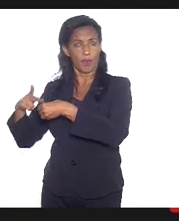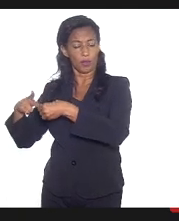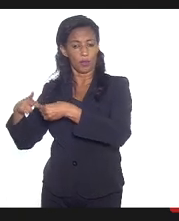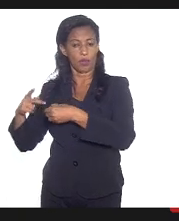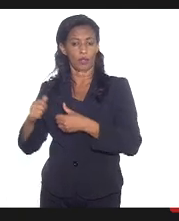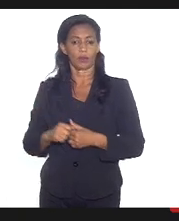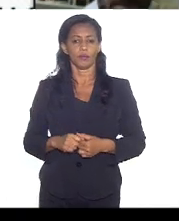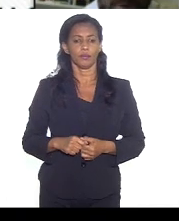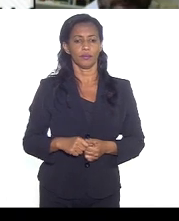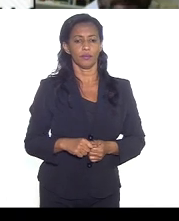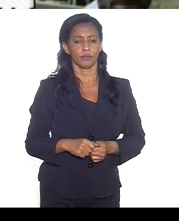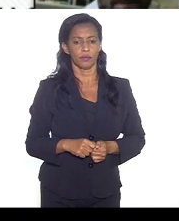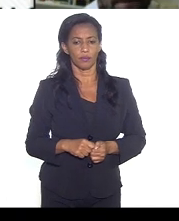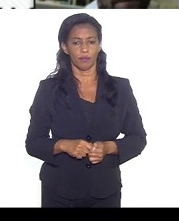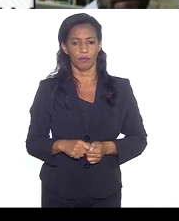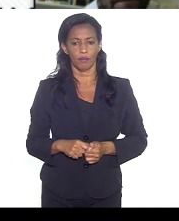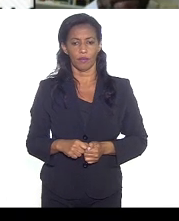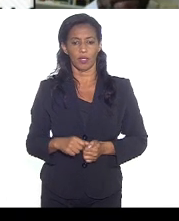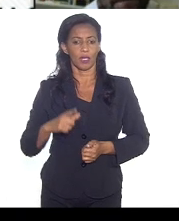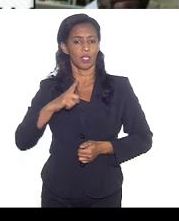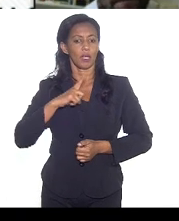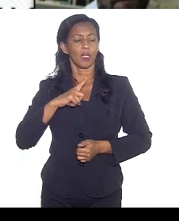faz, e aí obter